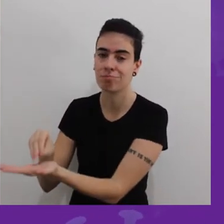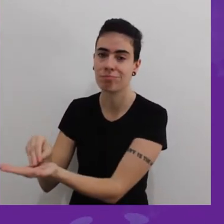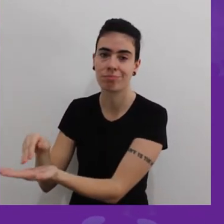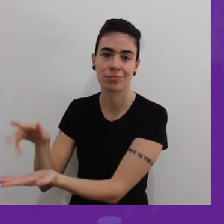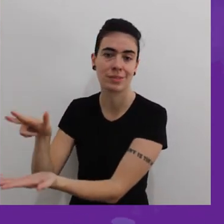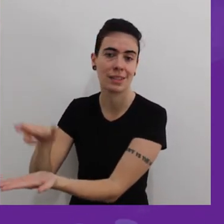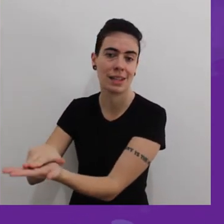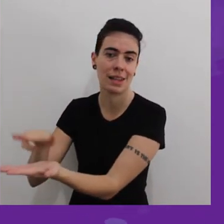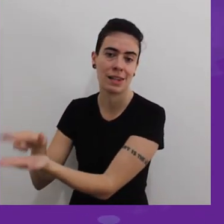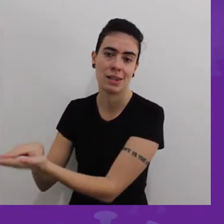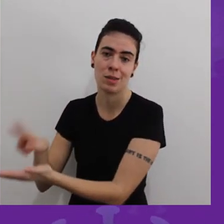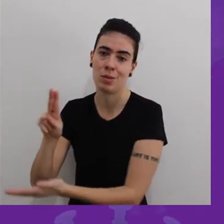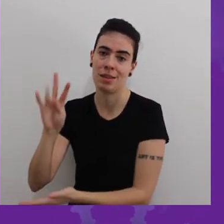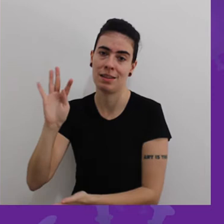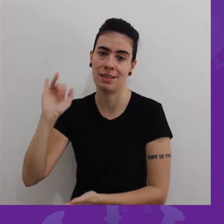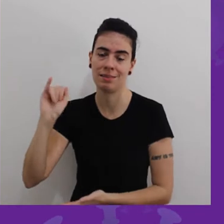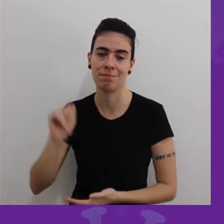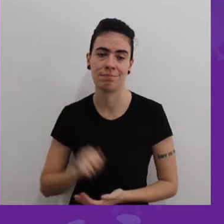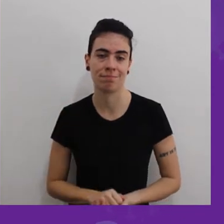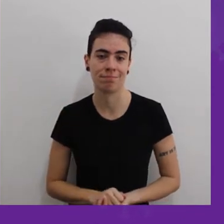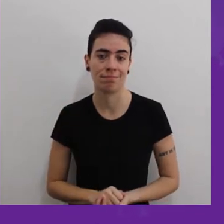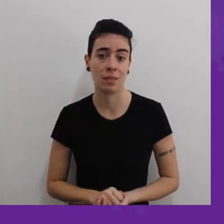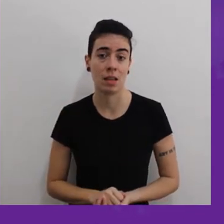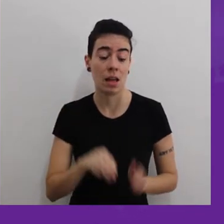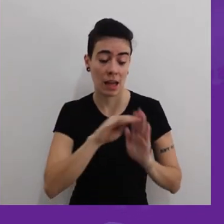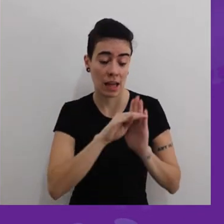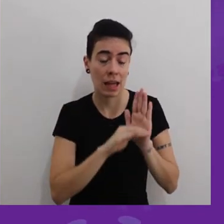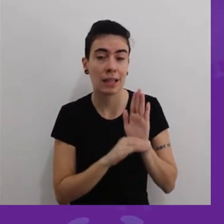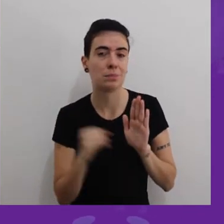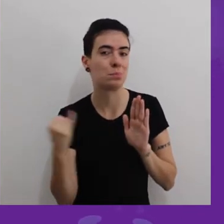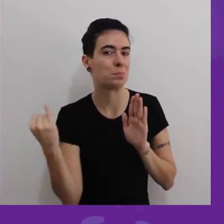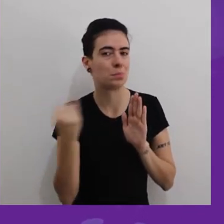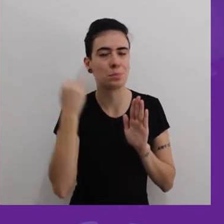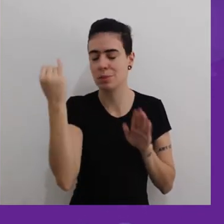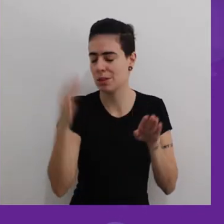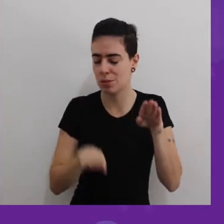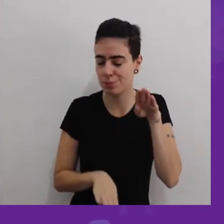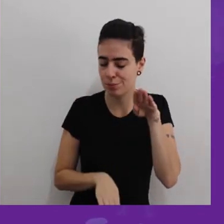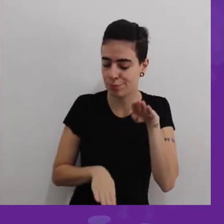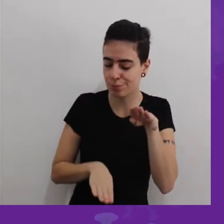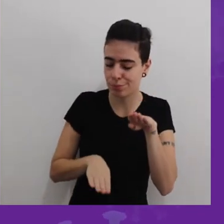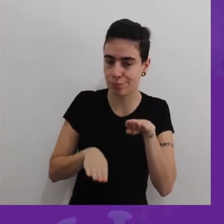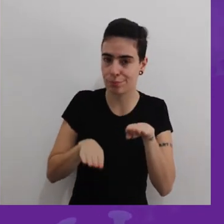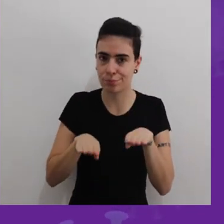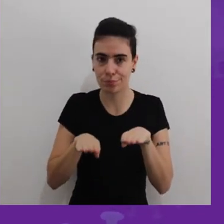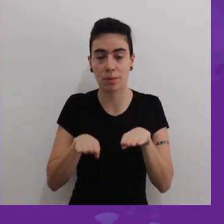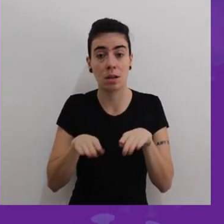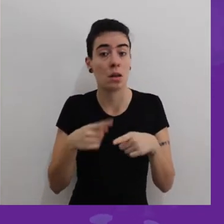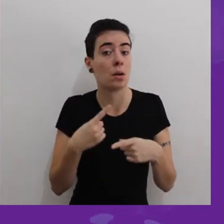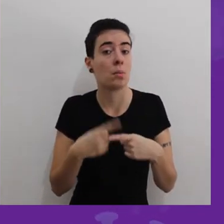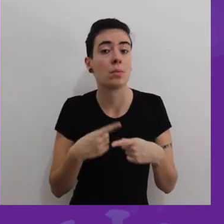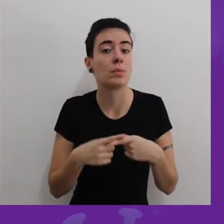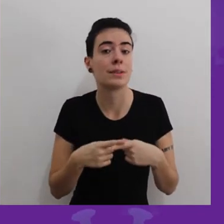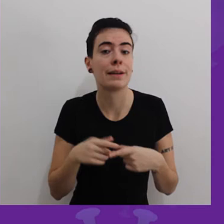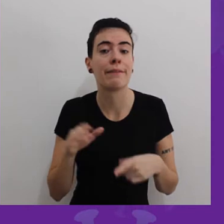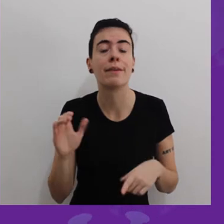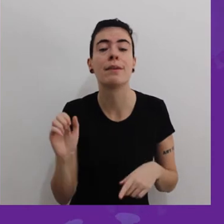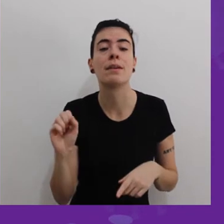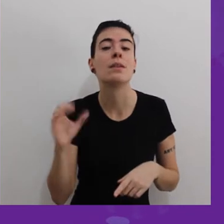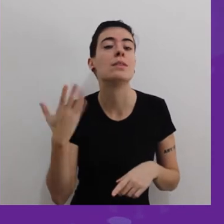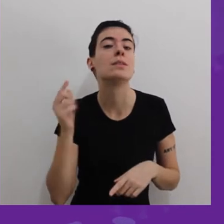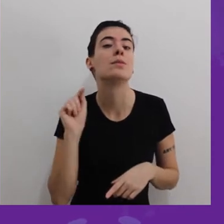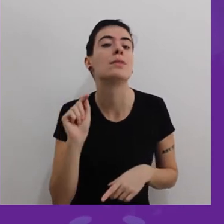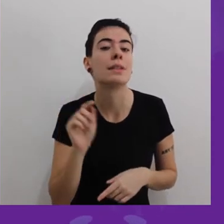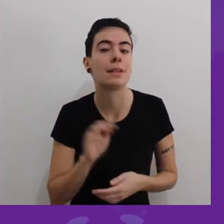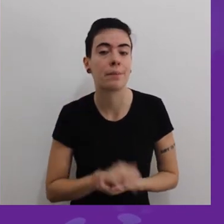a letras de jesus de uti então essa medida necessária para poder corrigir e não é o que sinal nós vamos ter